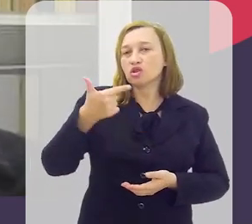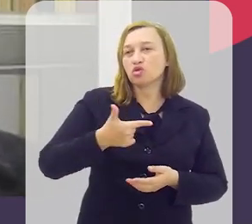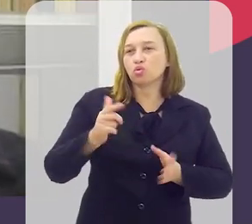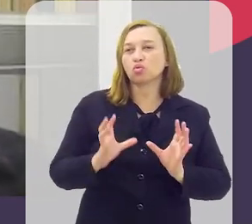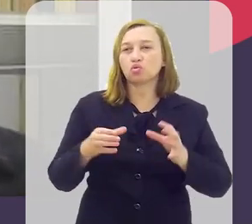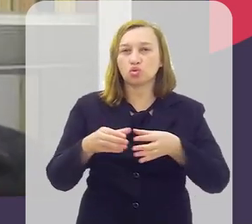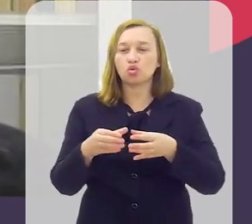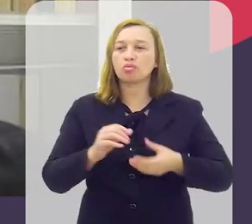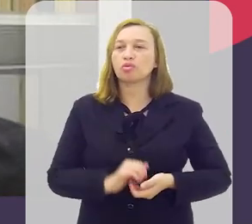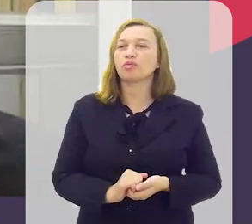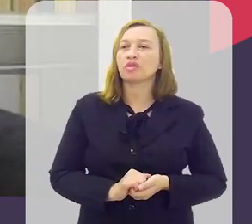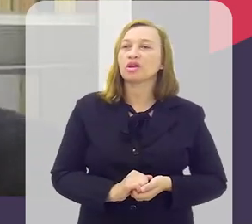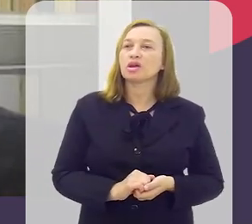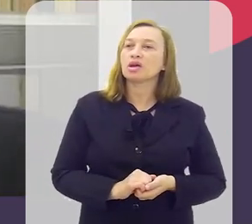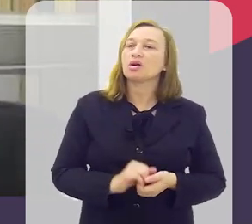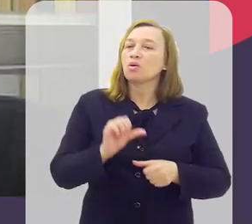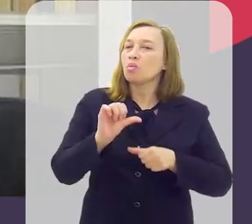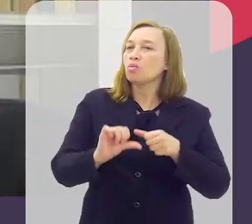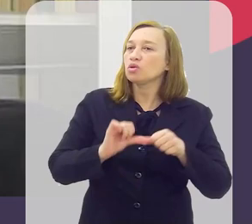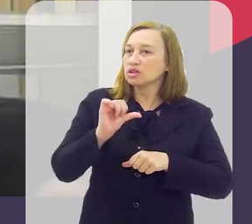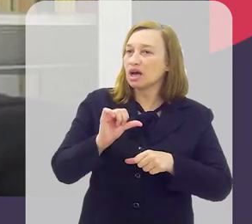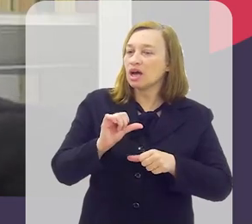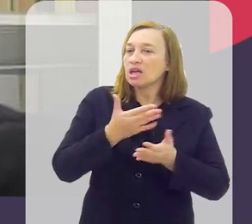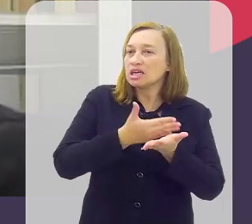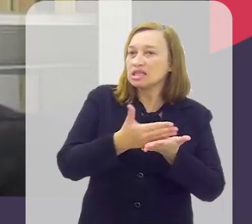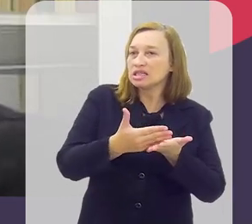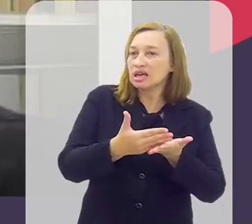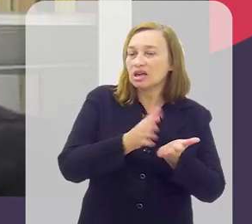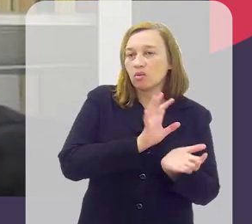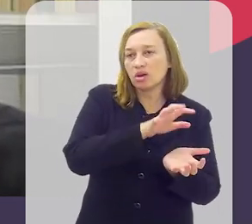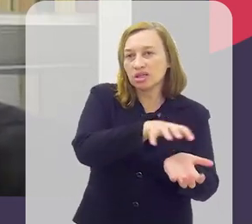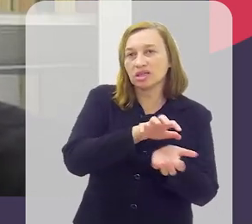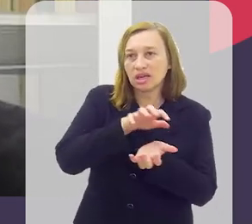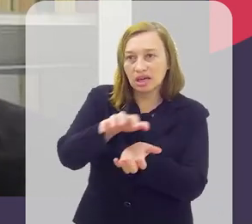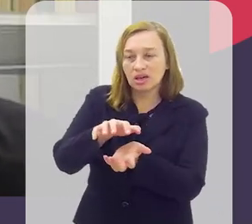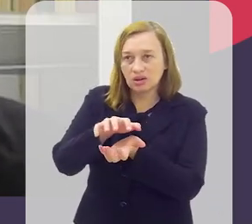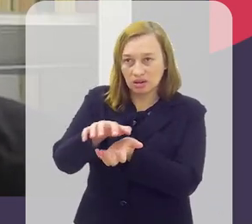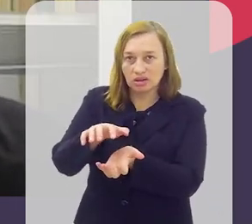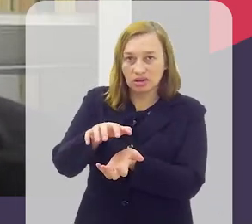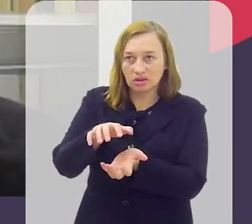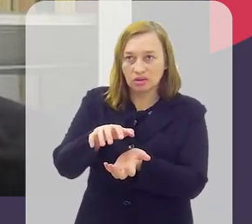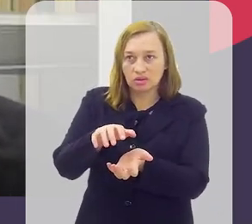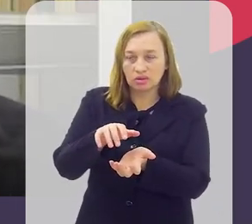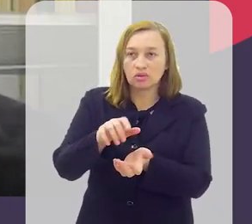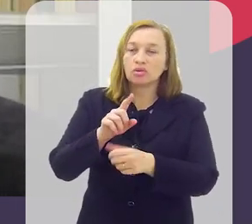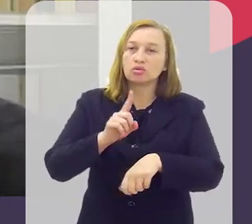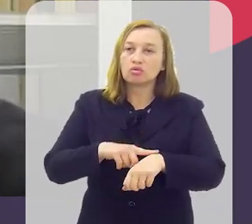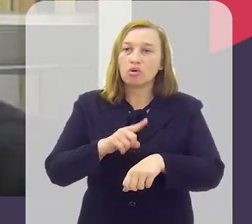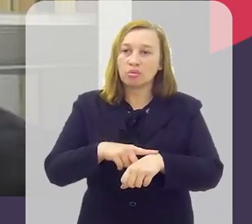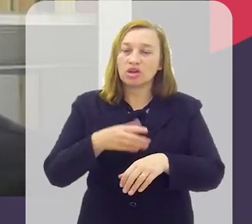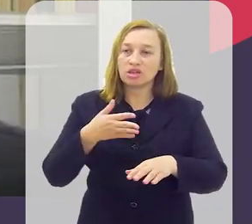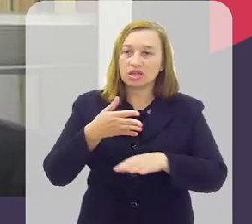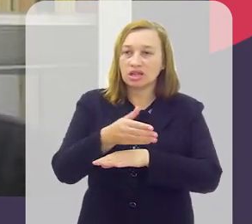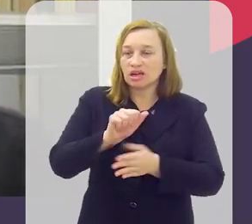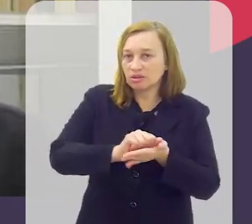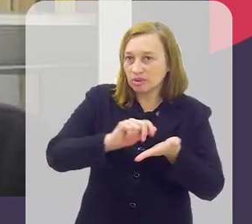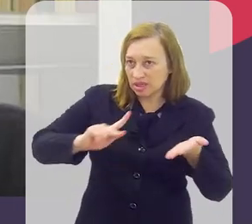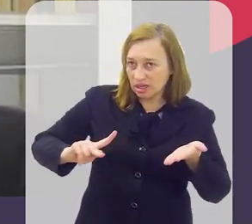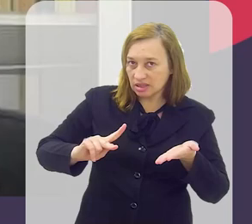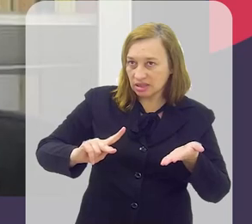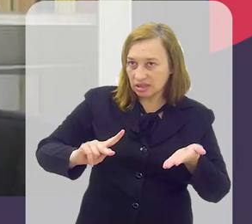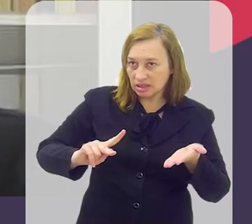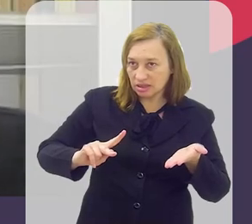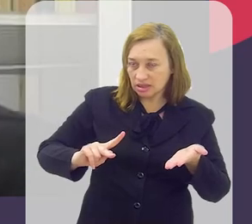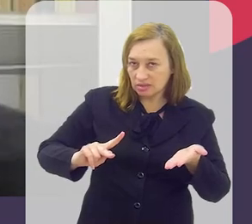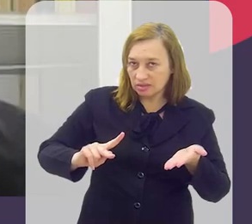segundo grupo, né, é que eles começaram a trabalhar com as entregas já no momento que os aplicativos existiam, ou seja, eles